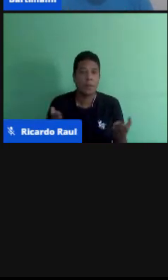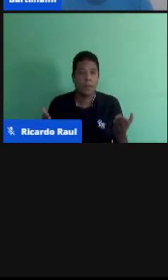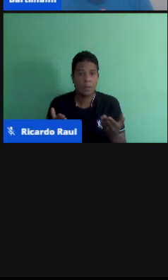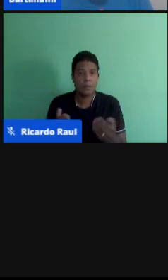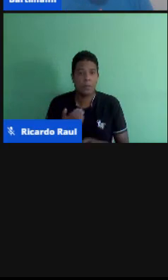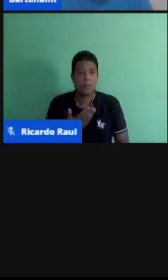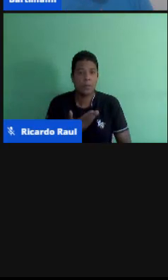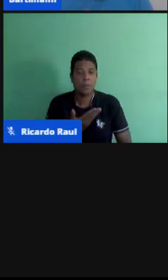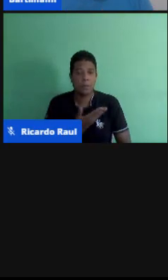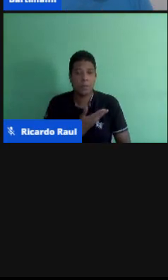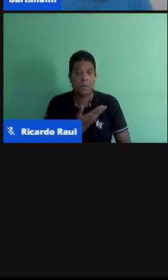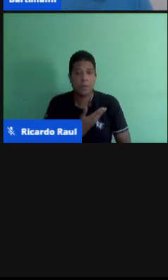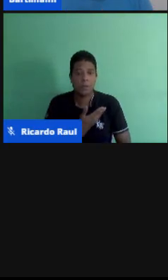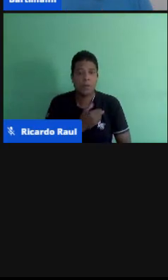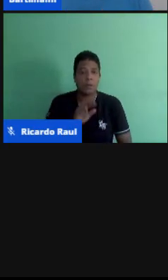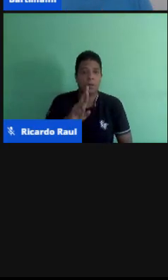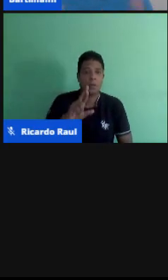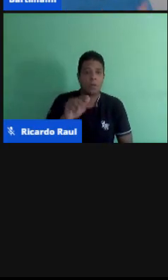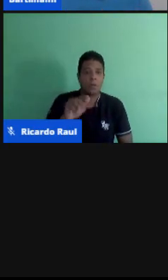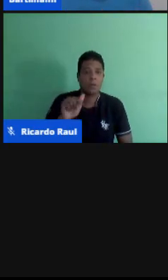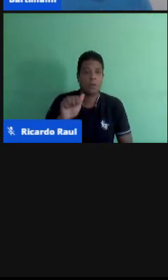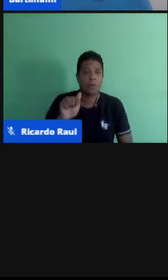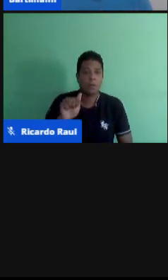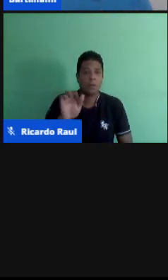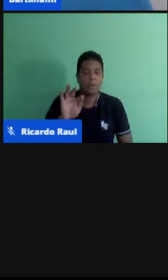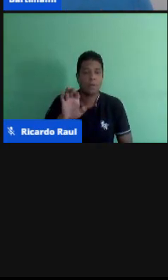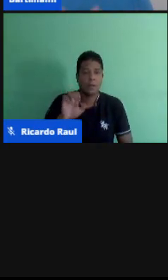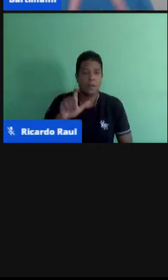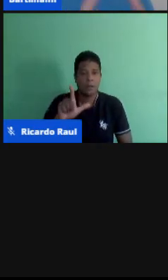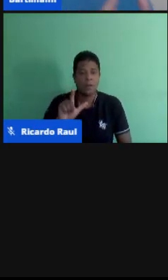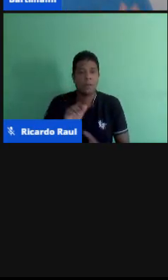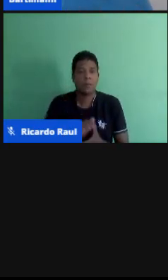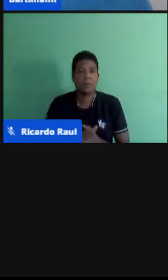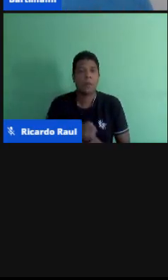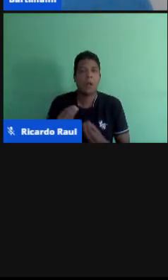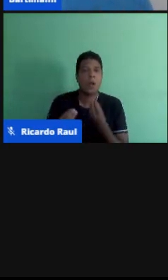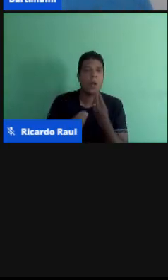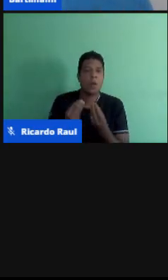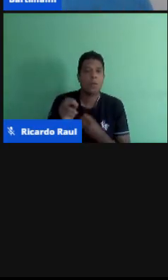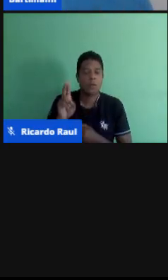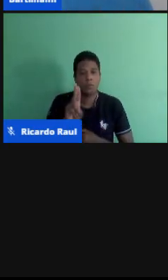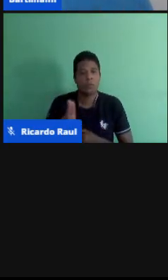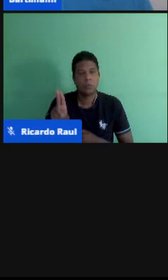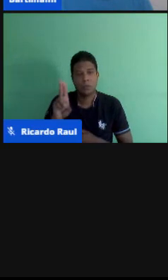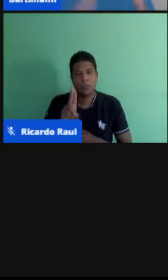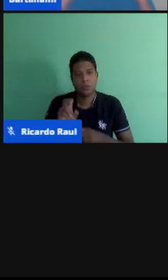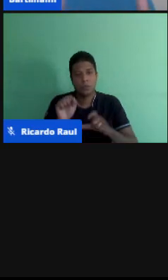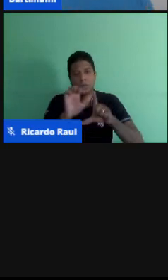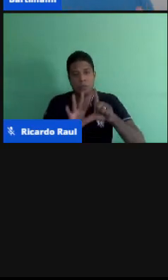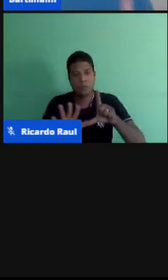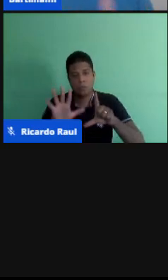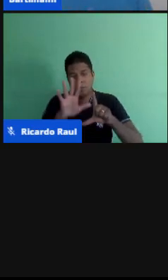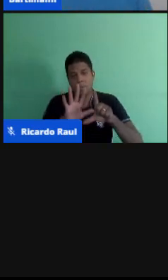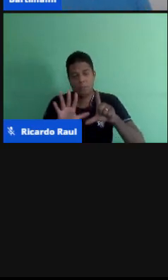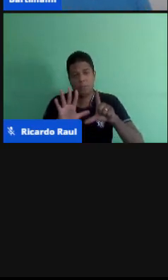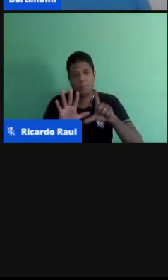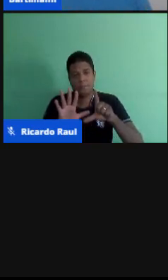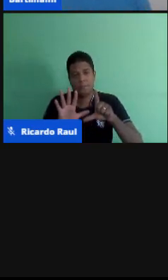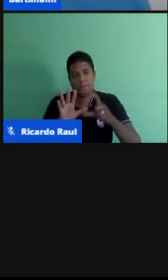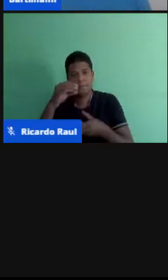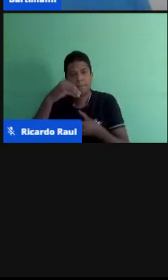amigo professor Rafael Bastazini, que vai fazer uma transposição didática. Como utilizar a plataforma MAP Biomas